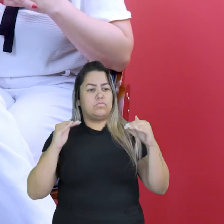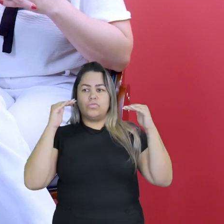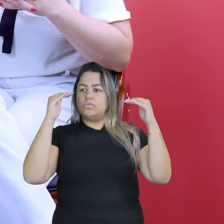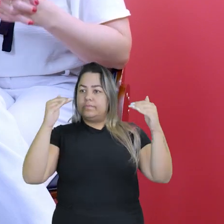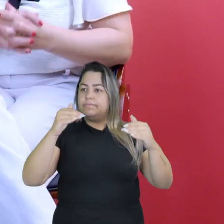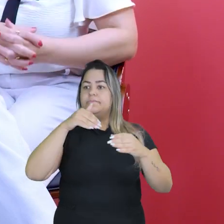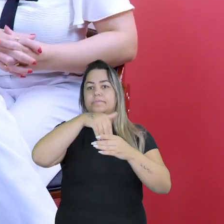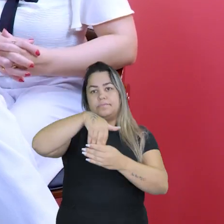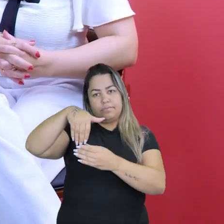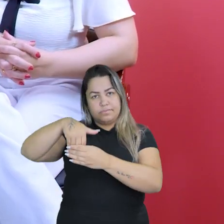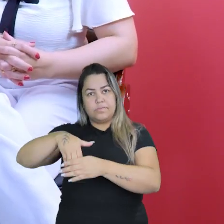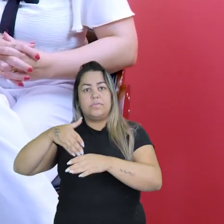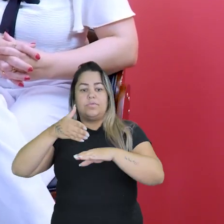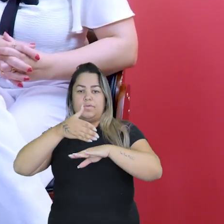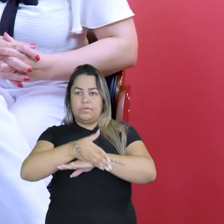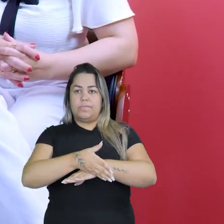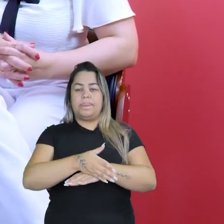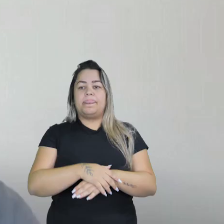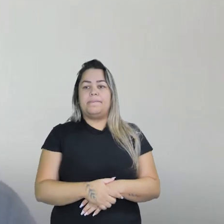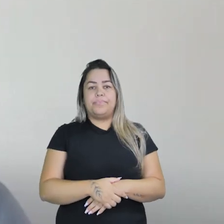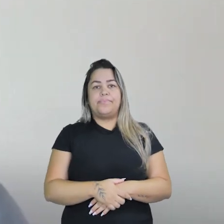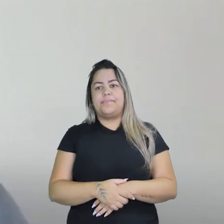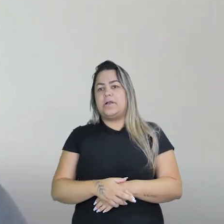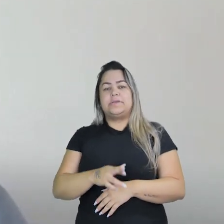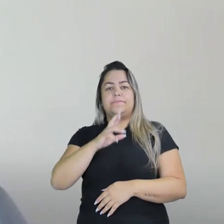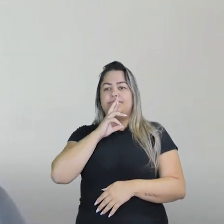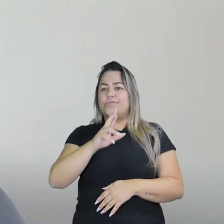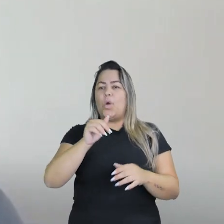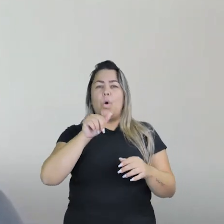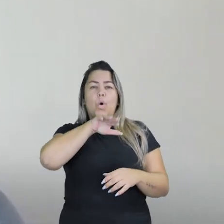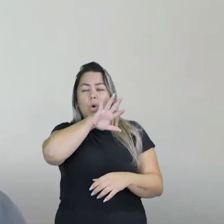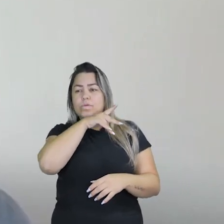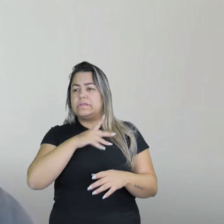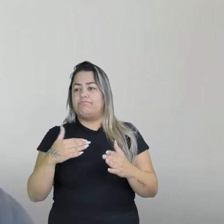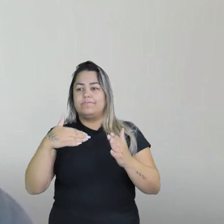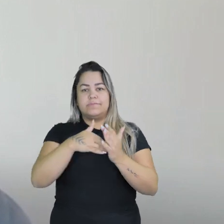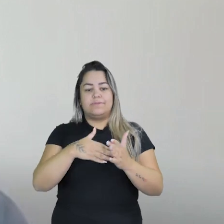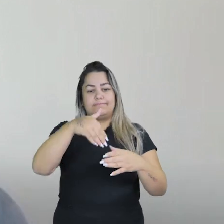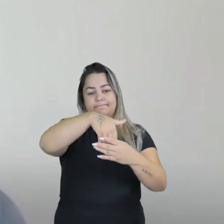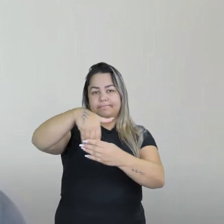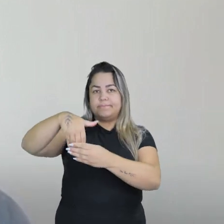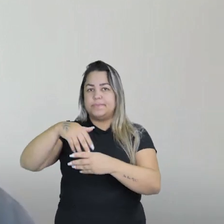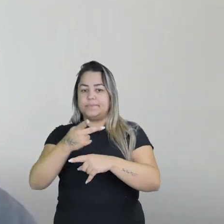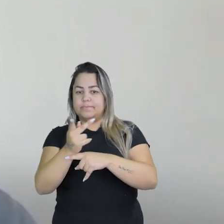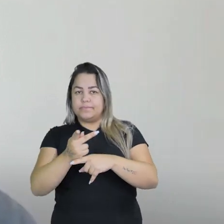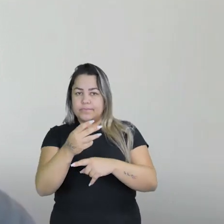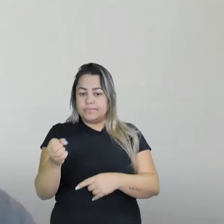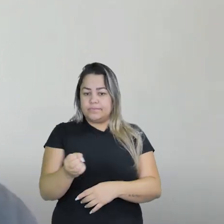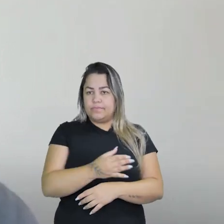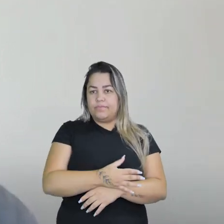sairá maior nessa eleição do que entrou. O PT amargou resultados muito ruins nas últimas duas eleições, quando se buscou